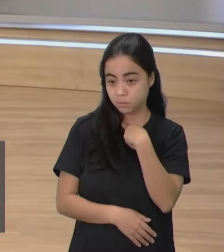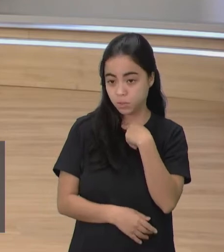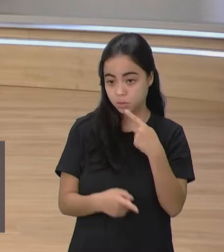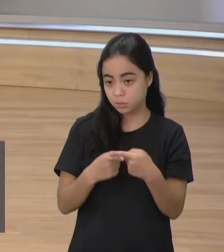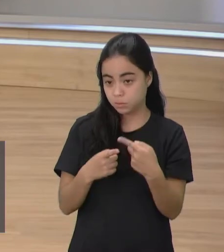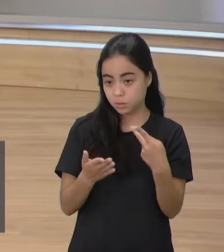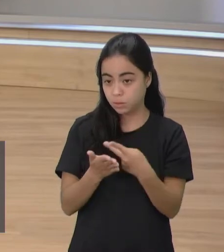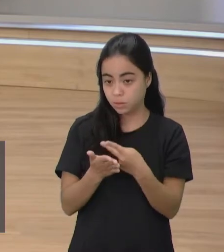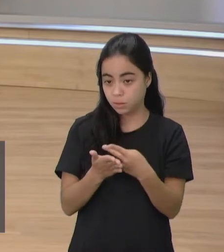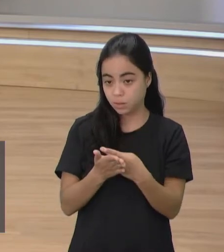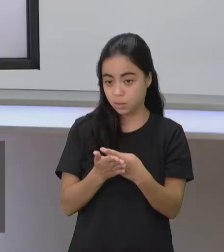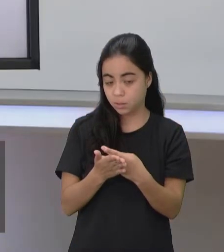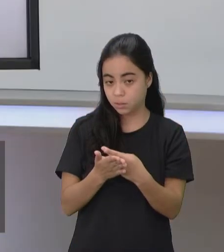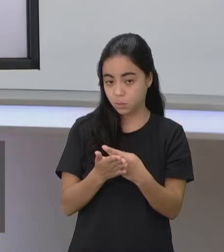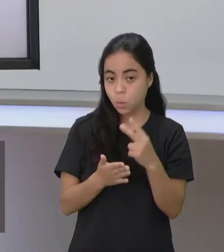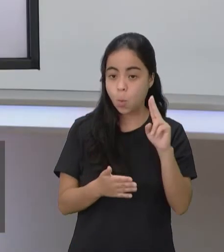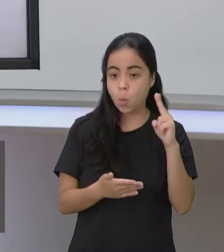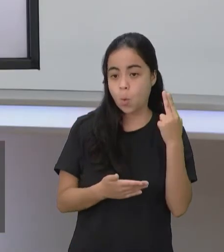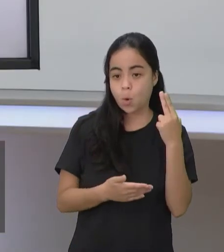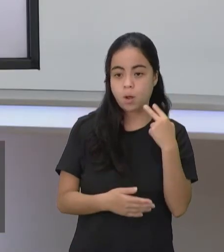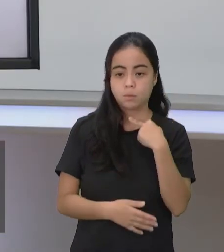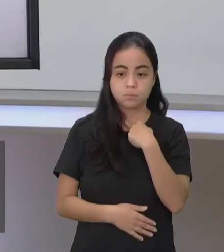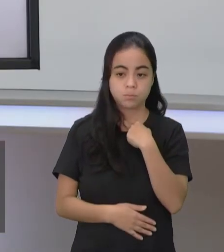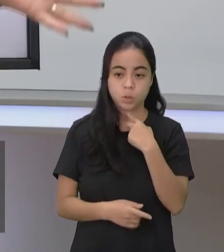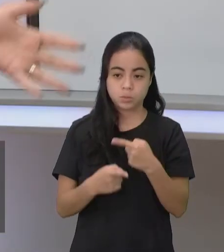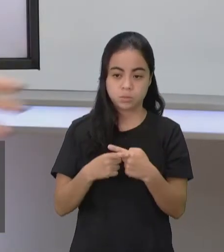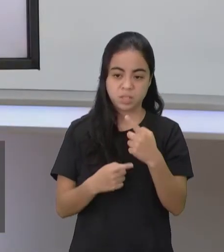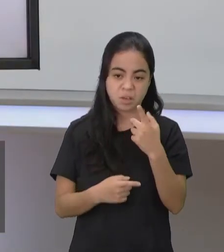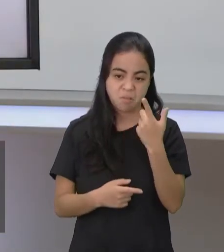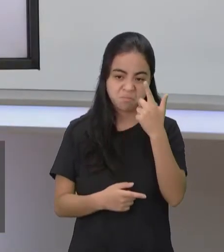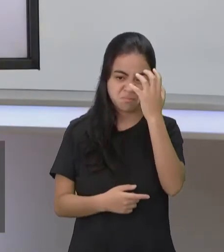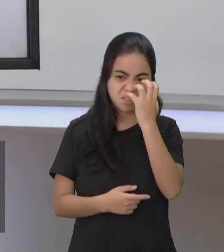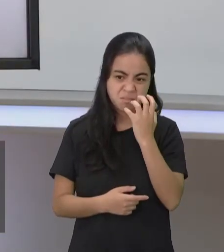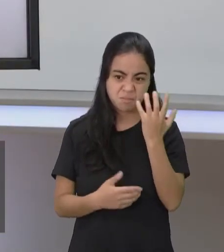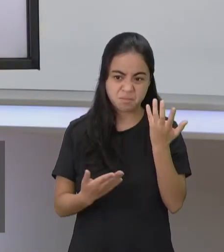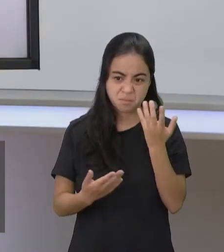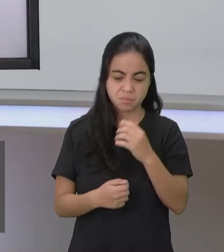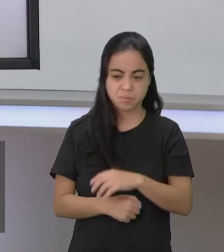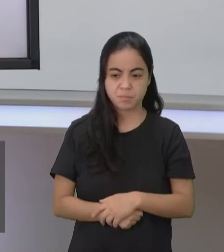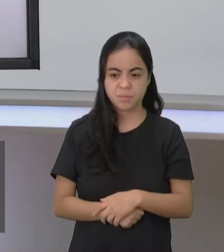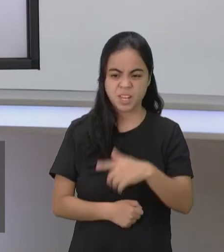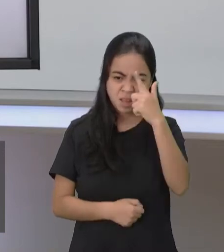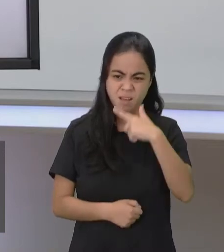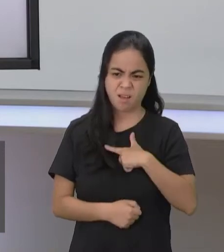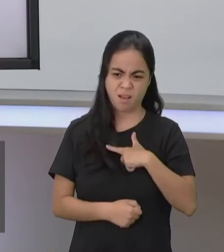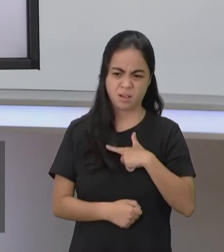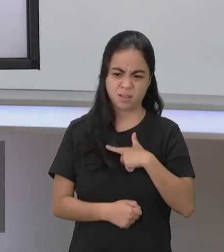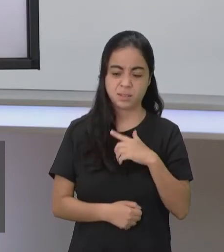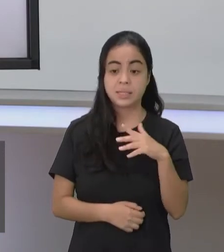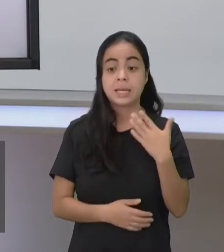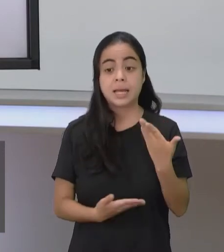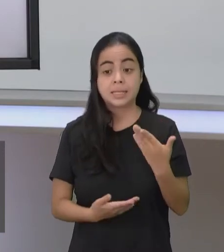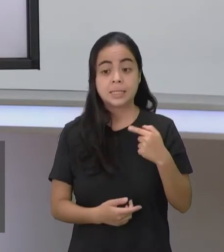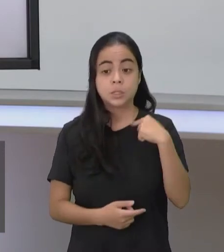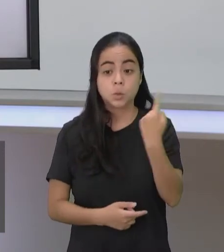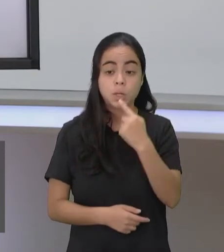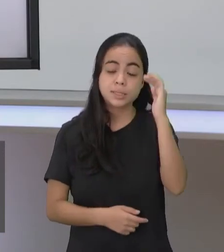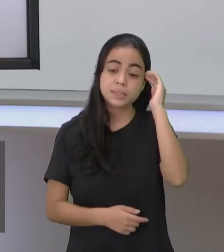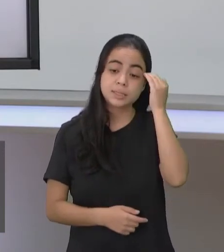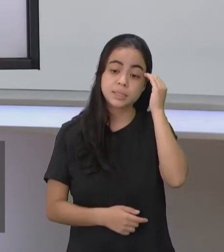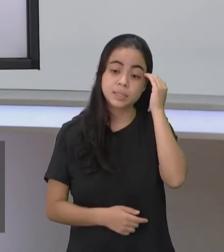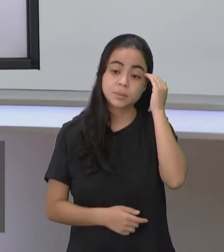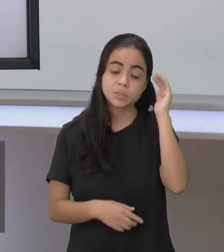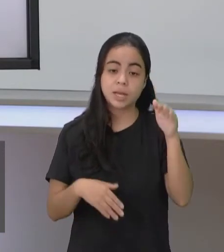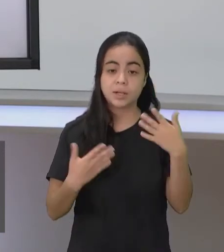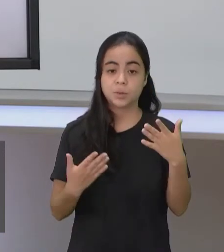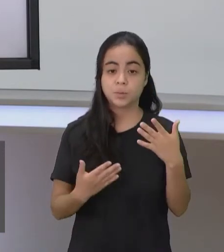porque é errado. Ou você não pode fazer isso porque é feio, né? Enfim. E a gente entende isso. Então, muitas vezes, a gente nem